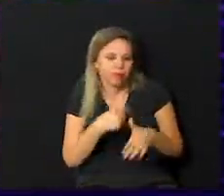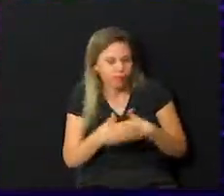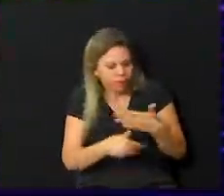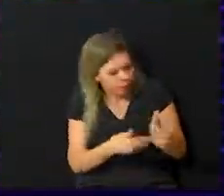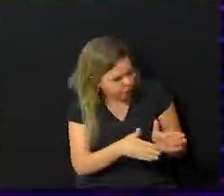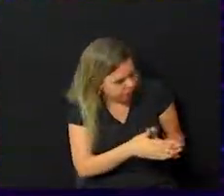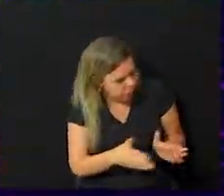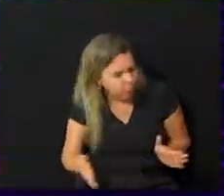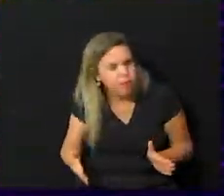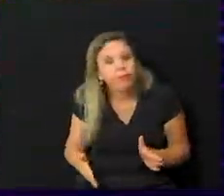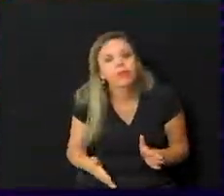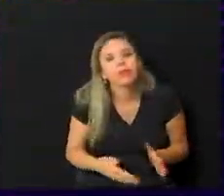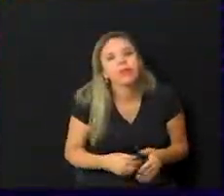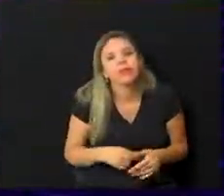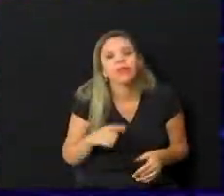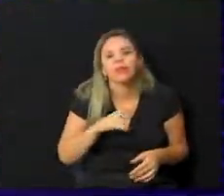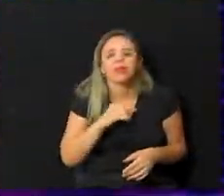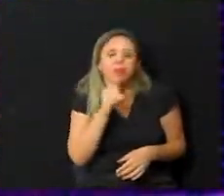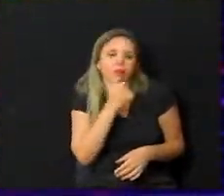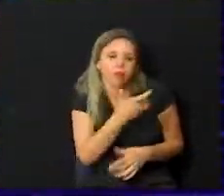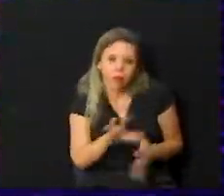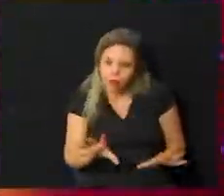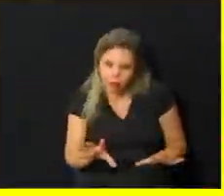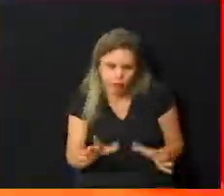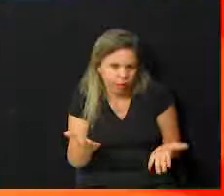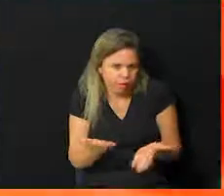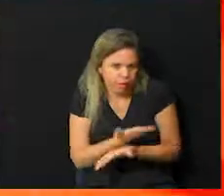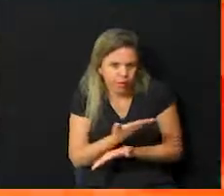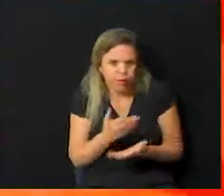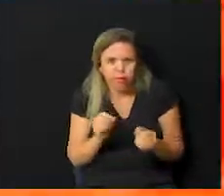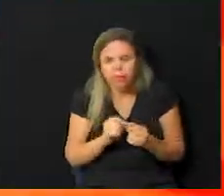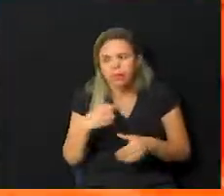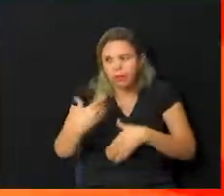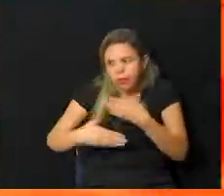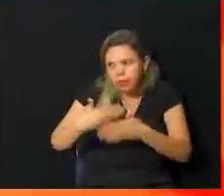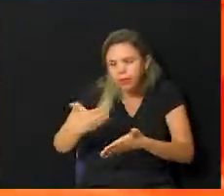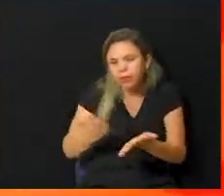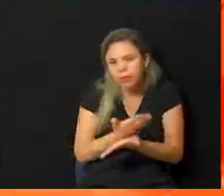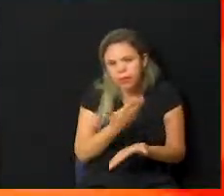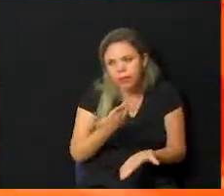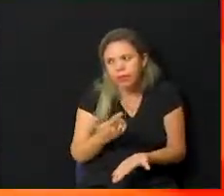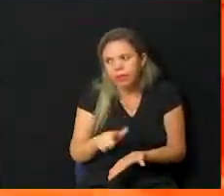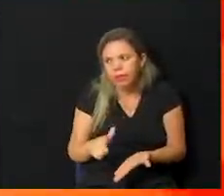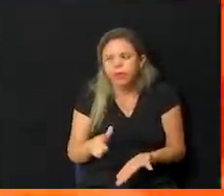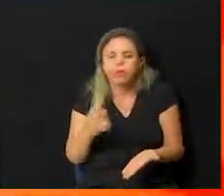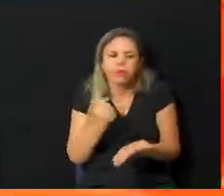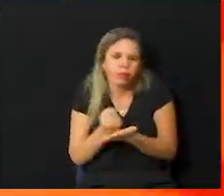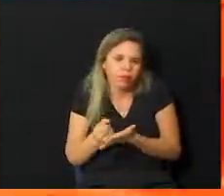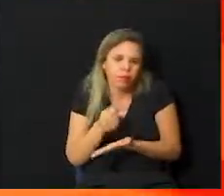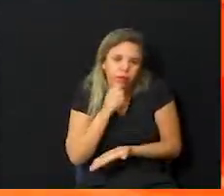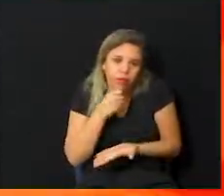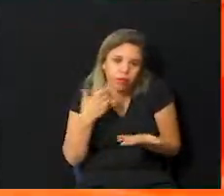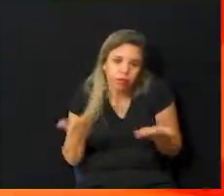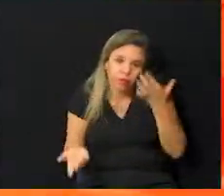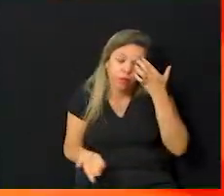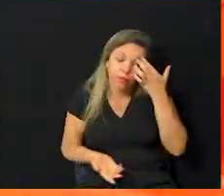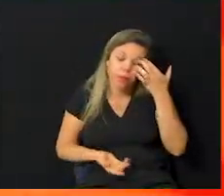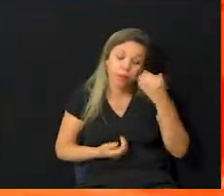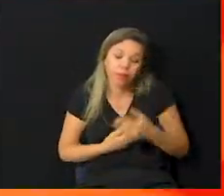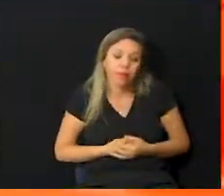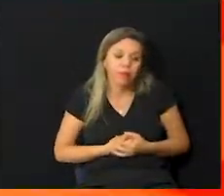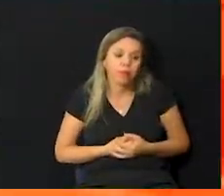Ele passou por teve editoras, por exemplo, que não quiseram o livro, assim, que fizeram todo o processo do livro, a gente não tinha fechado o contrato ainda,